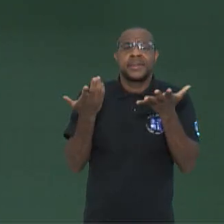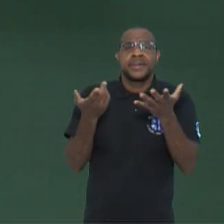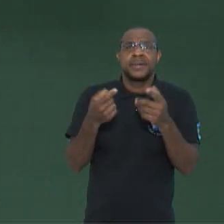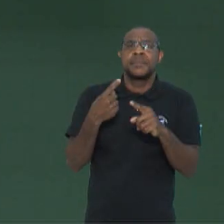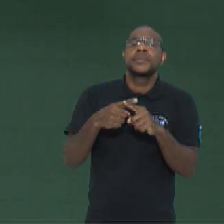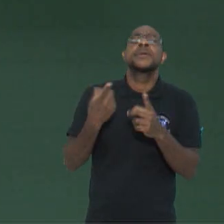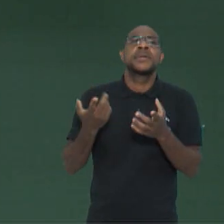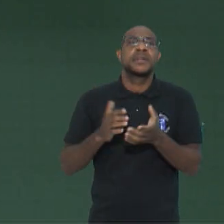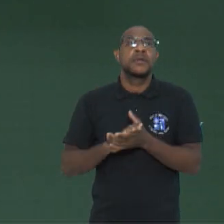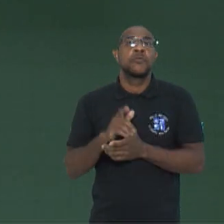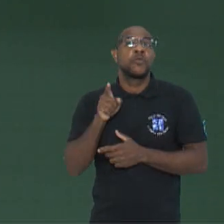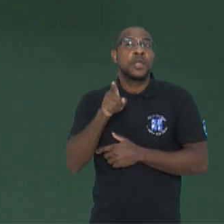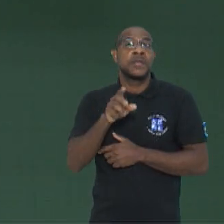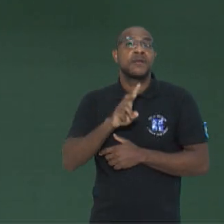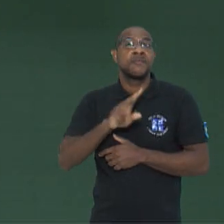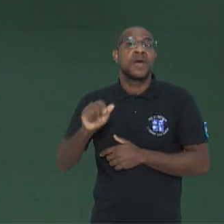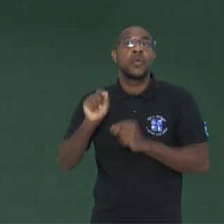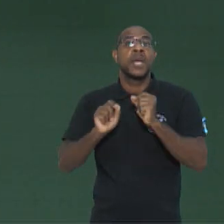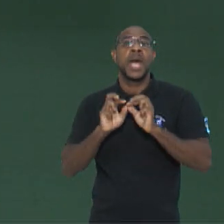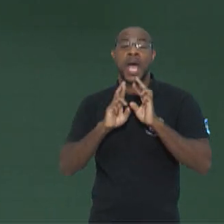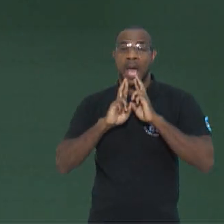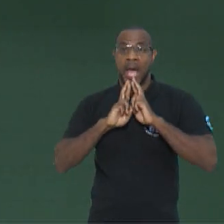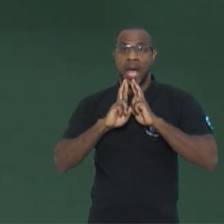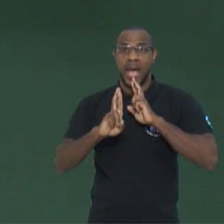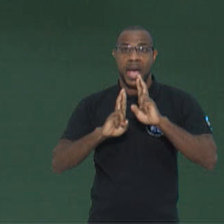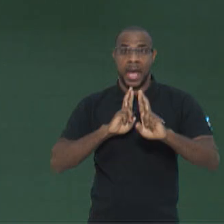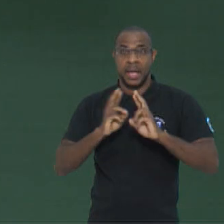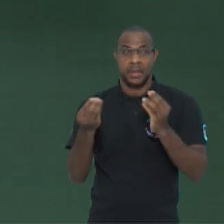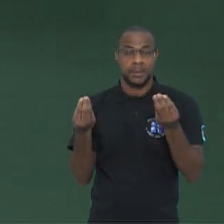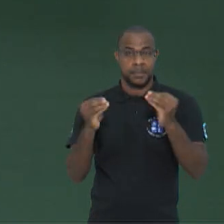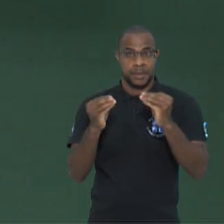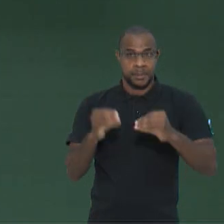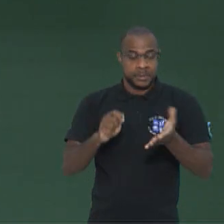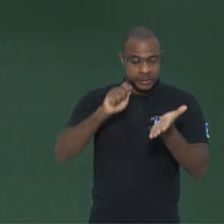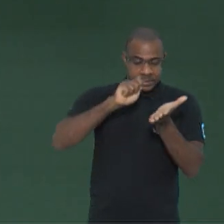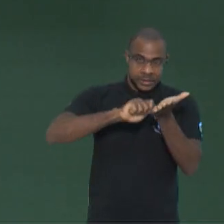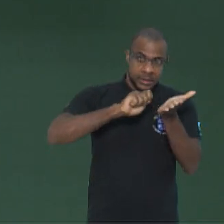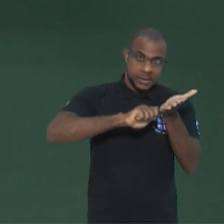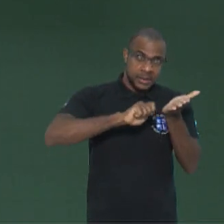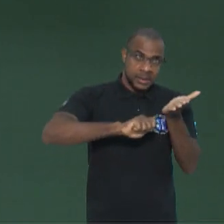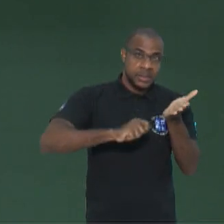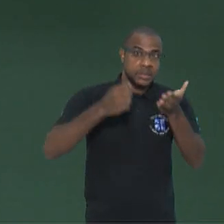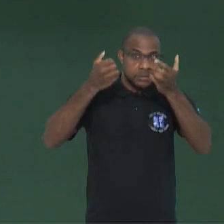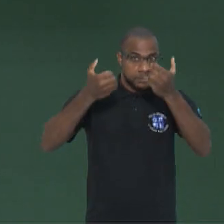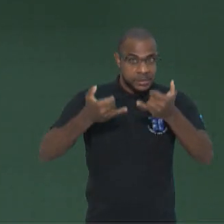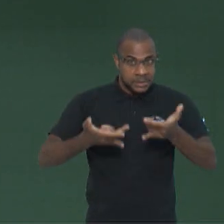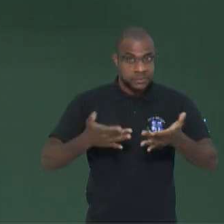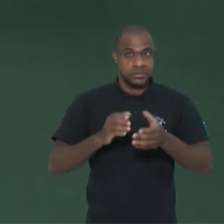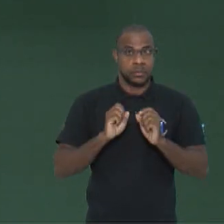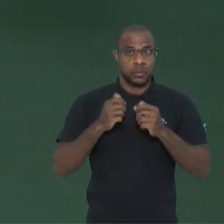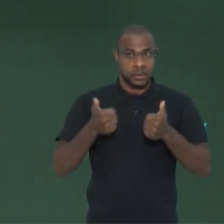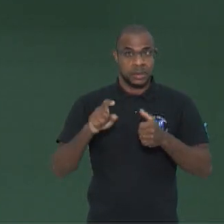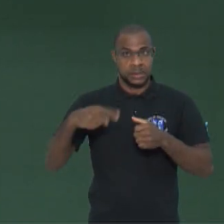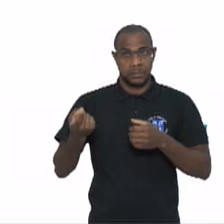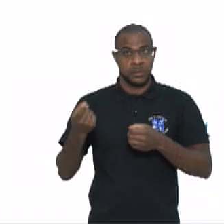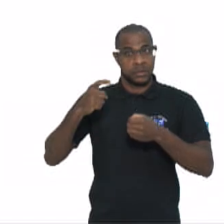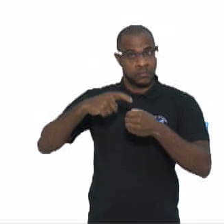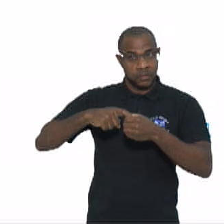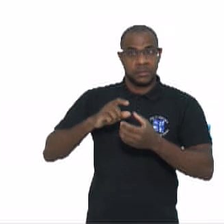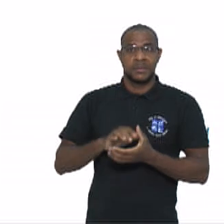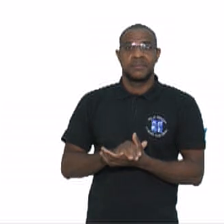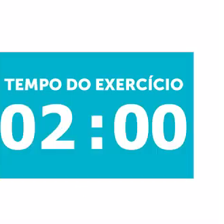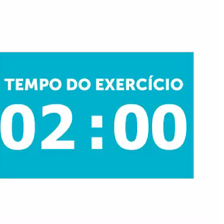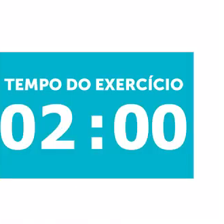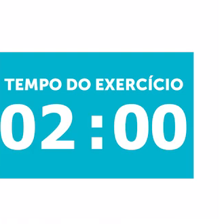vão responder isso, então, na forma escrita e bem explicadinho, ok? Vamos lá.